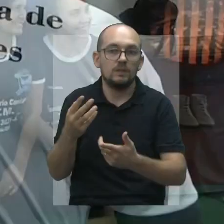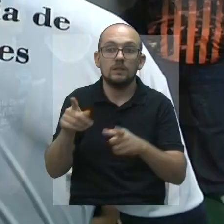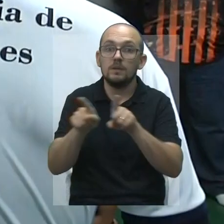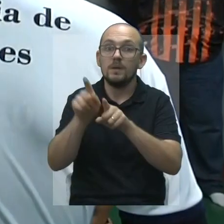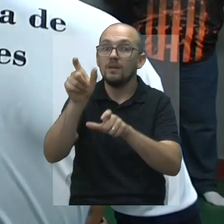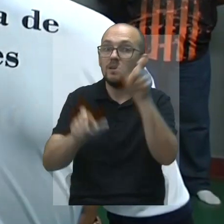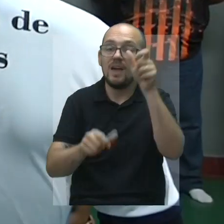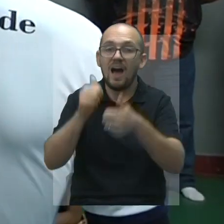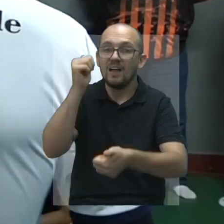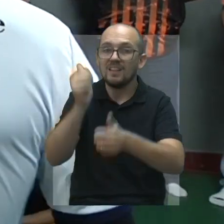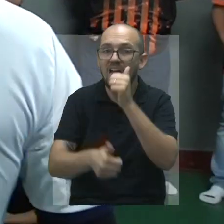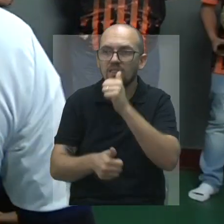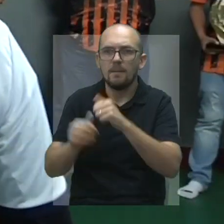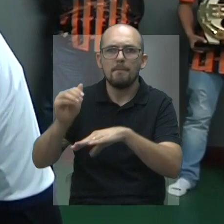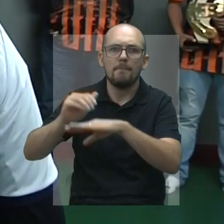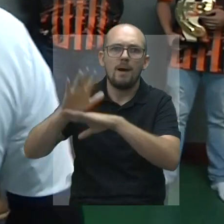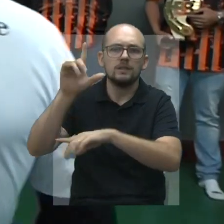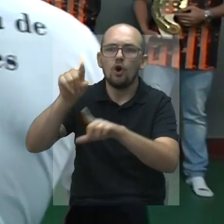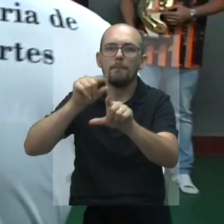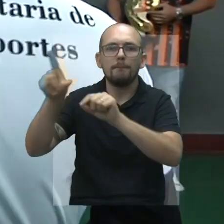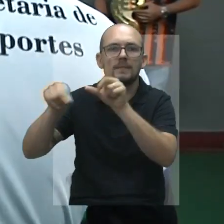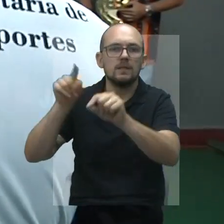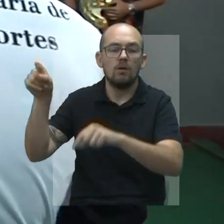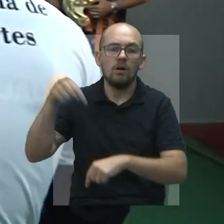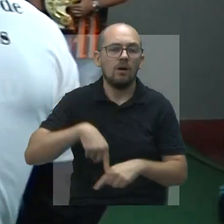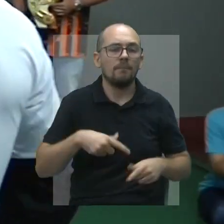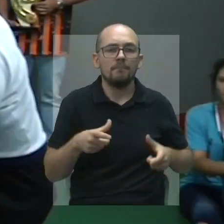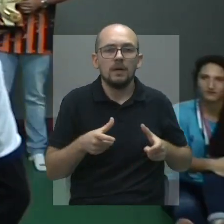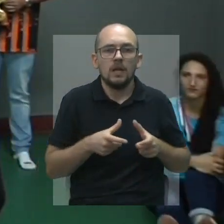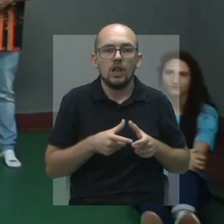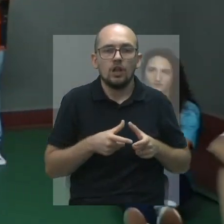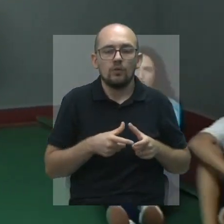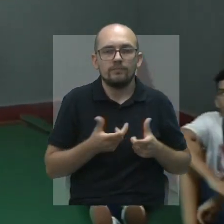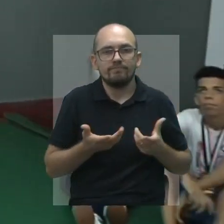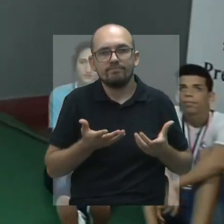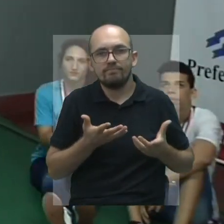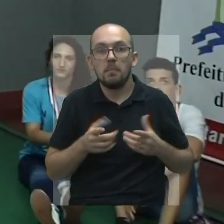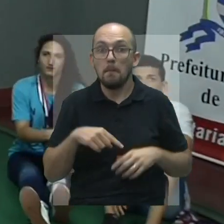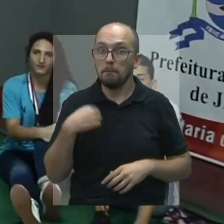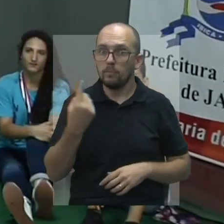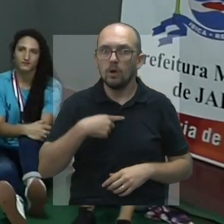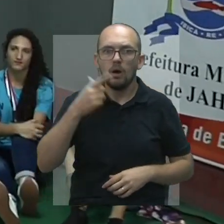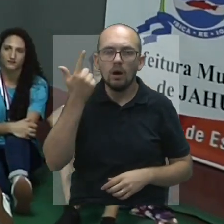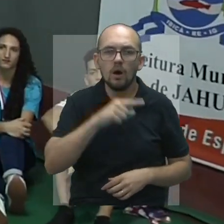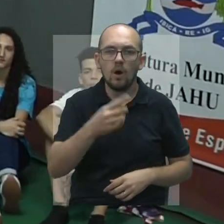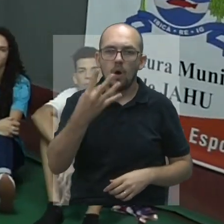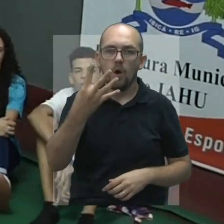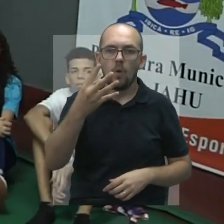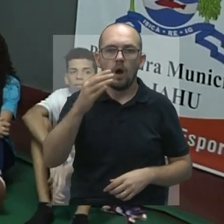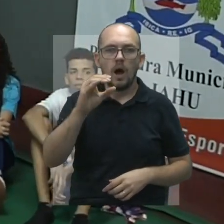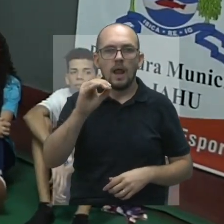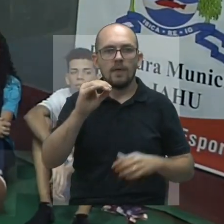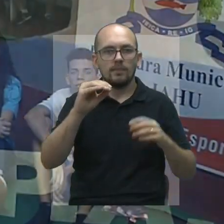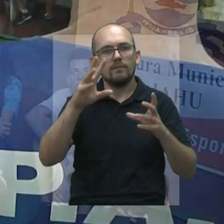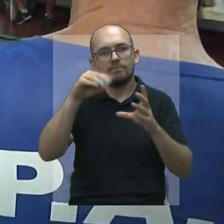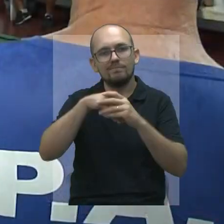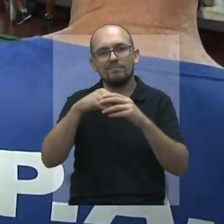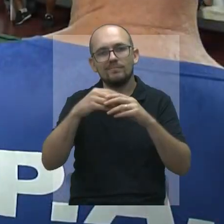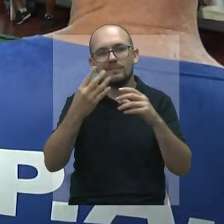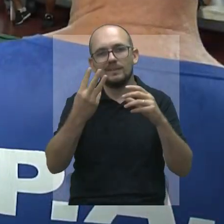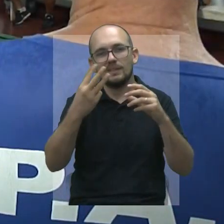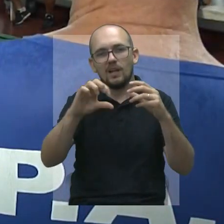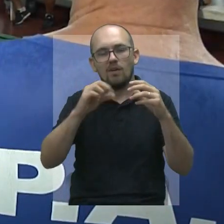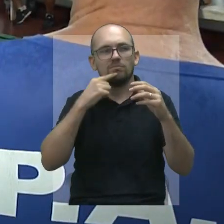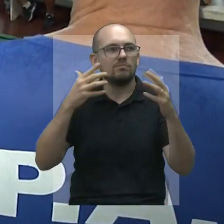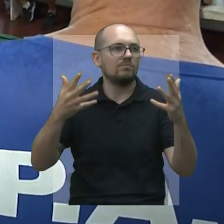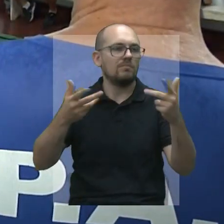quantidade maior, então tem uma opção maior e a gente ficar entre aí os 40 primeiros colocados foi muito bom para